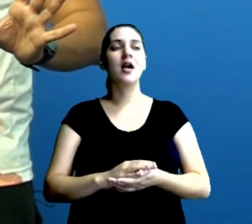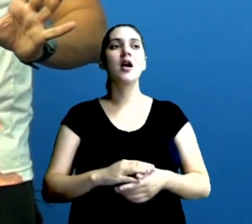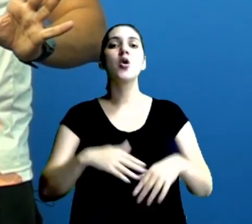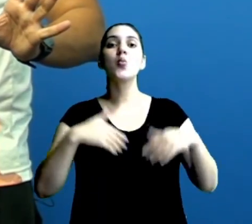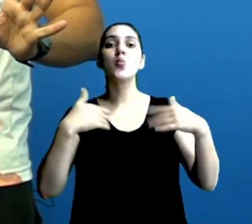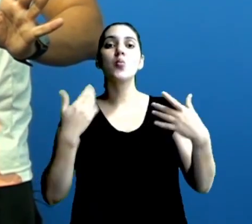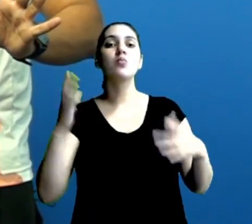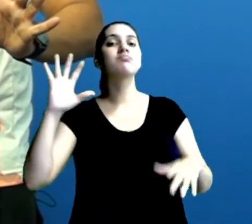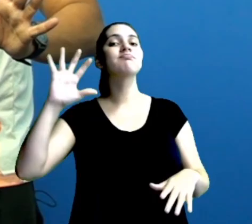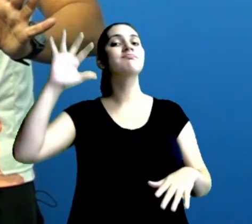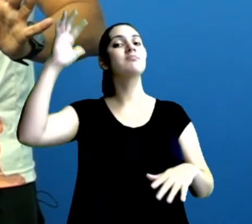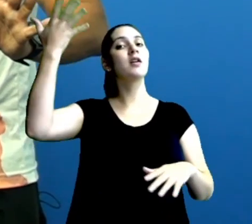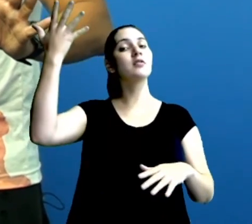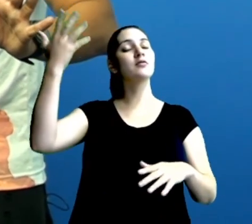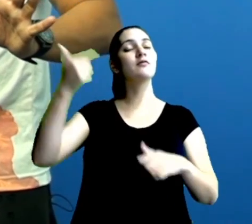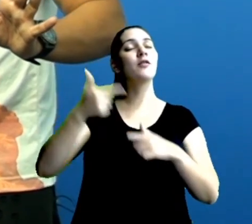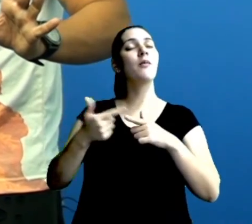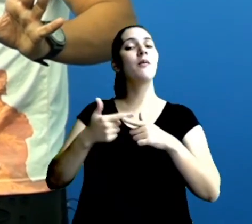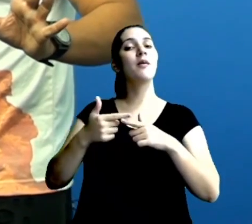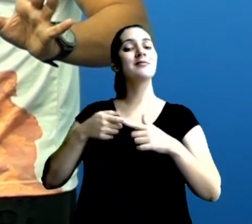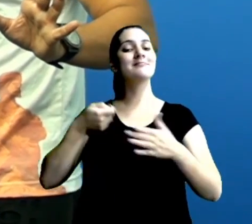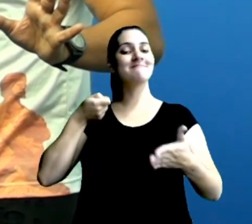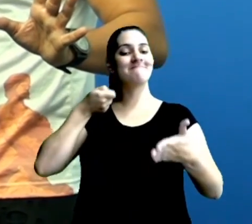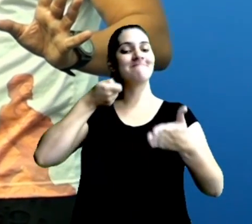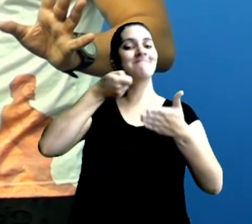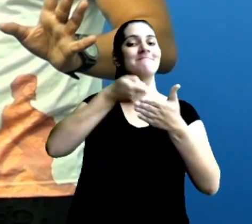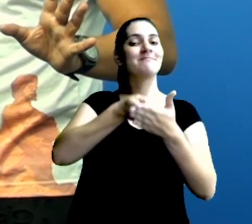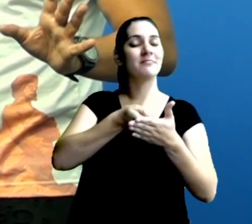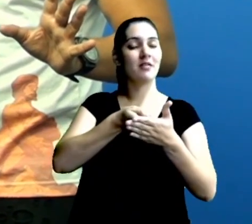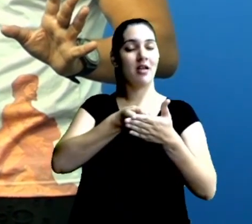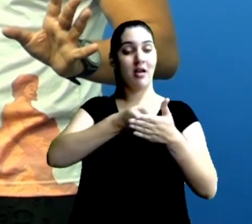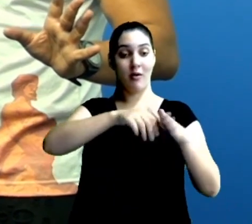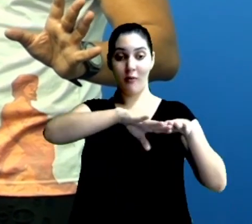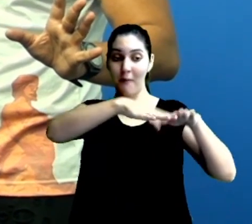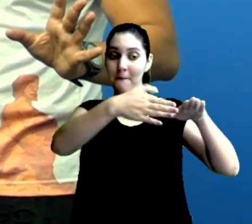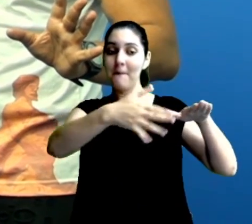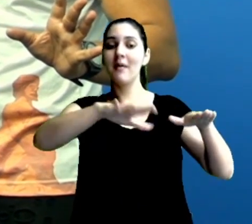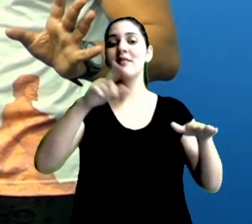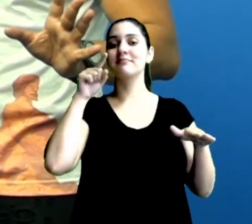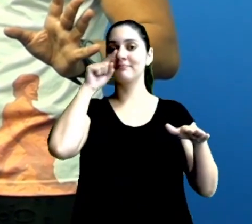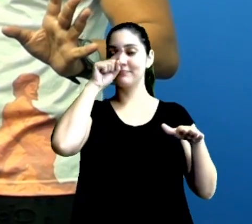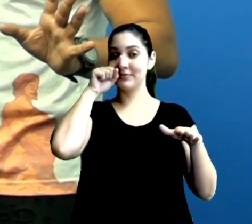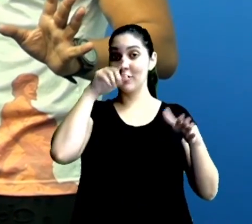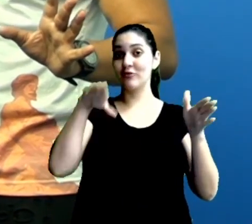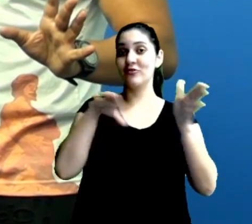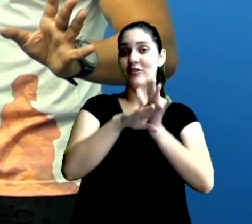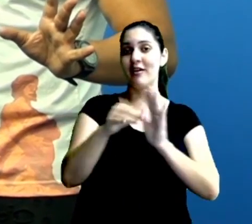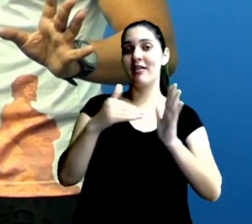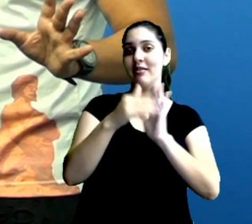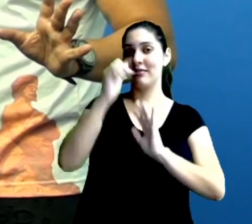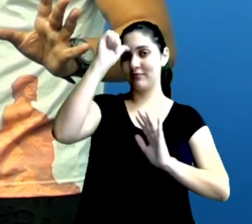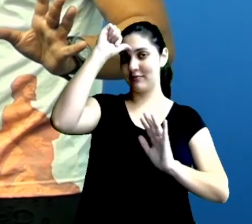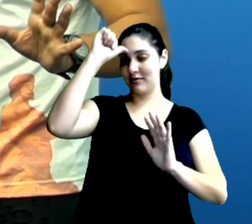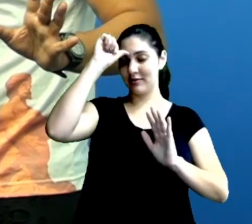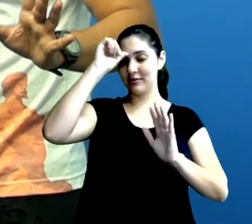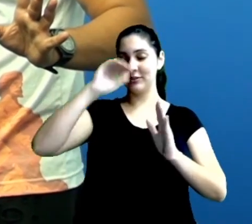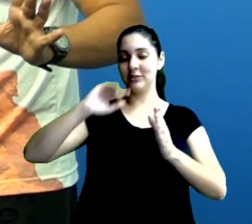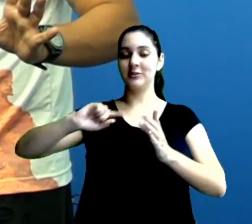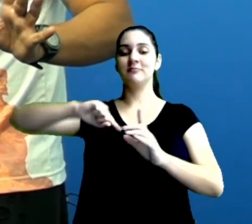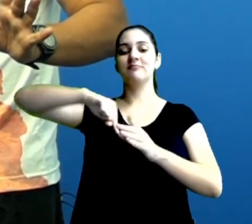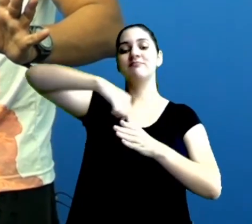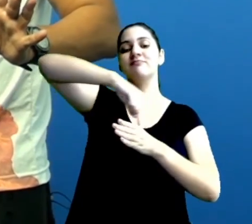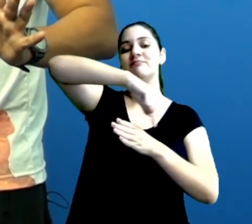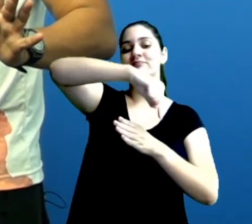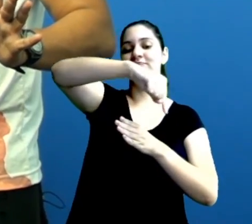solução seria enfrentar o mar mal assombrado e chegar às Índias, contornando toda